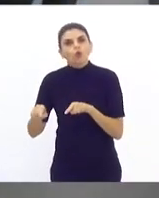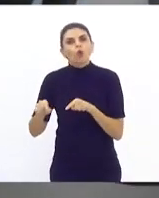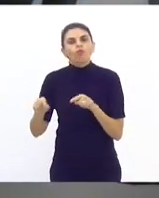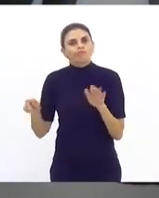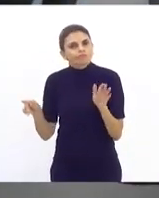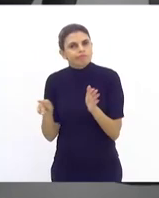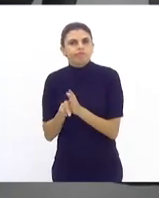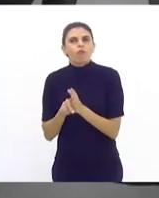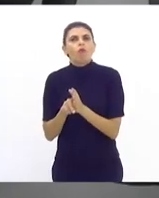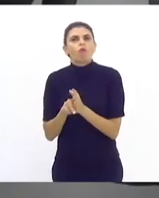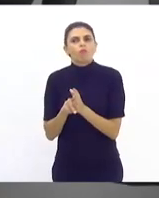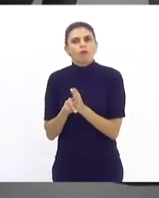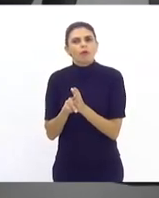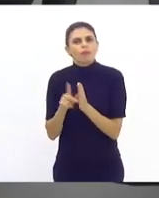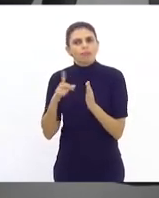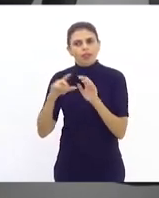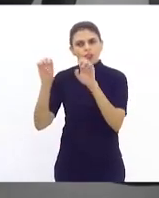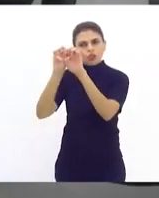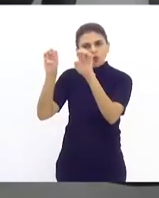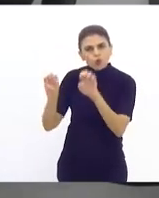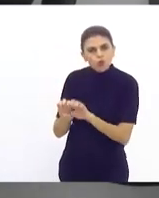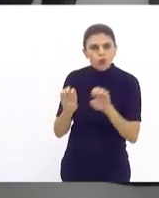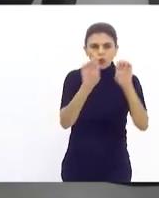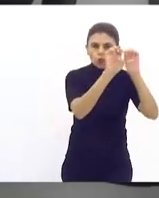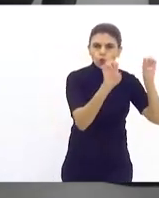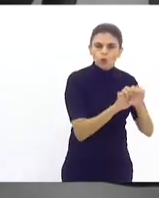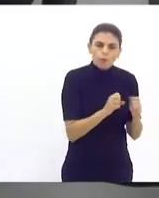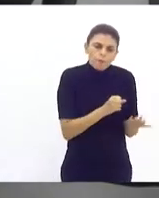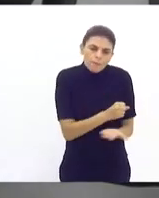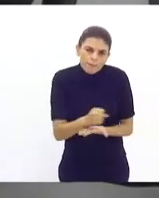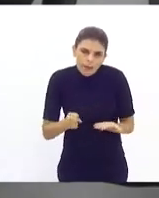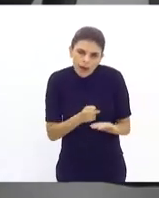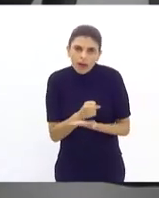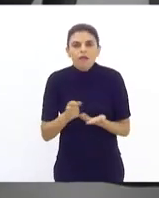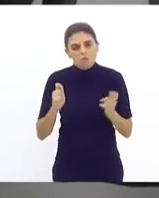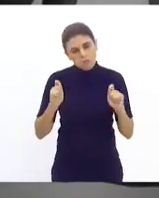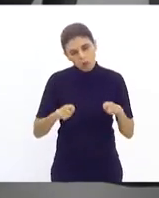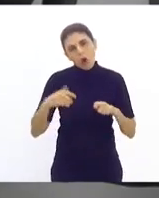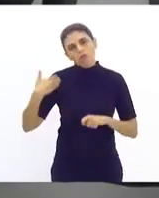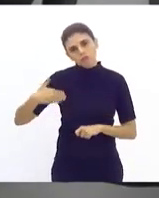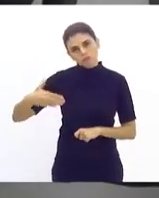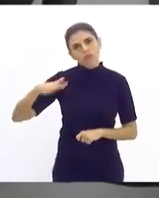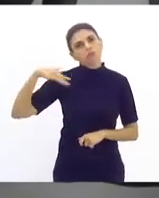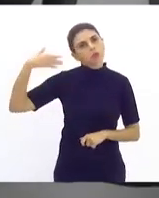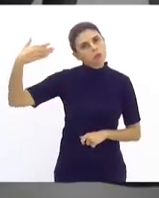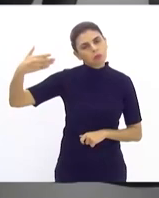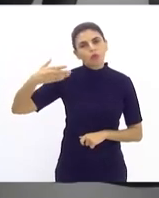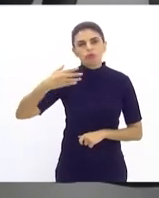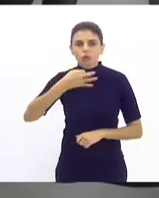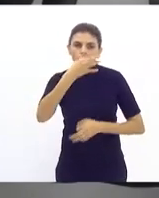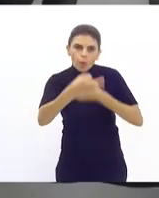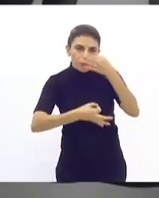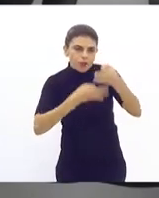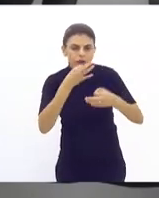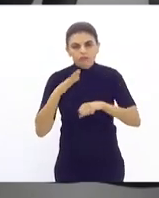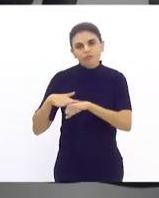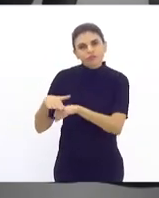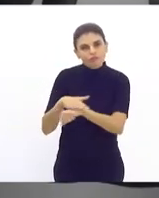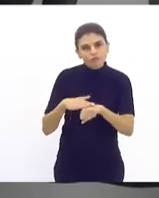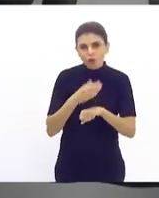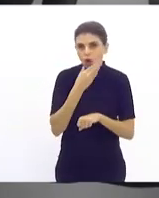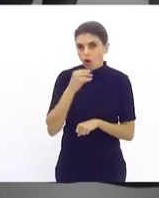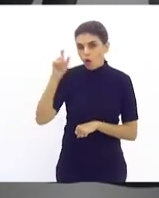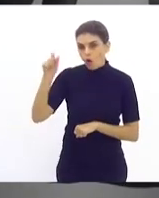né, infraestruturas básicas, mas a gente pode fazer esse debate em uma outra... ocasião. Só destacar aqui, quando eu conversei com o